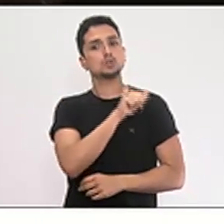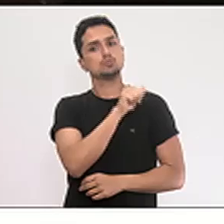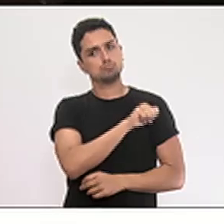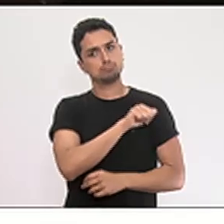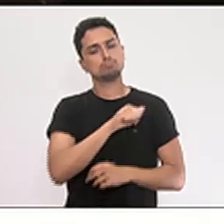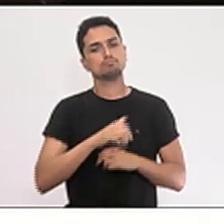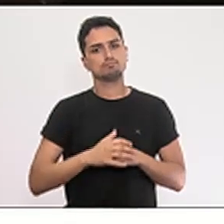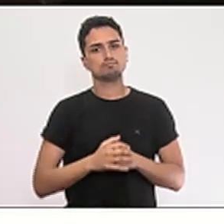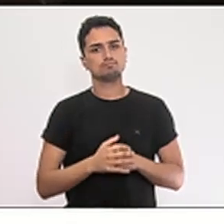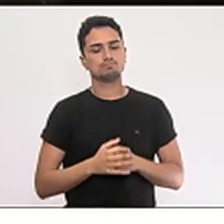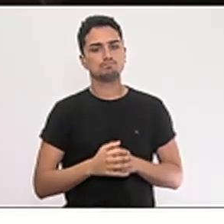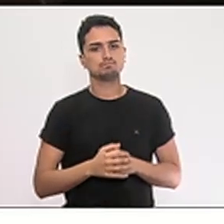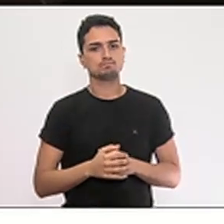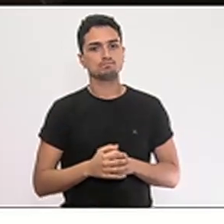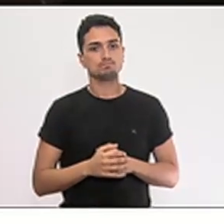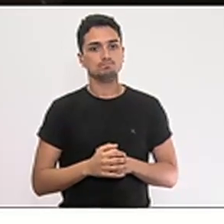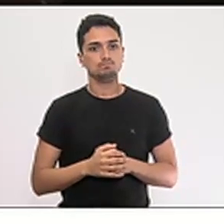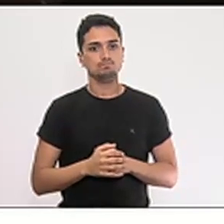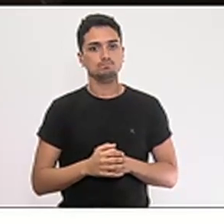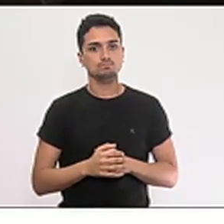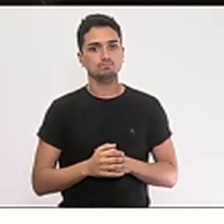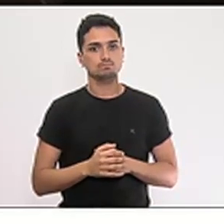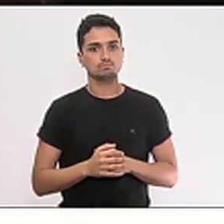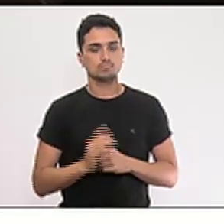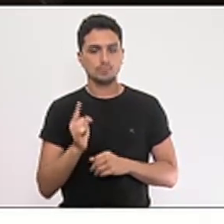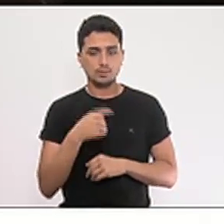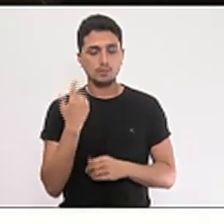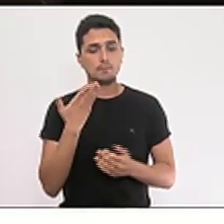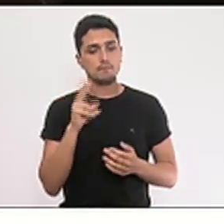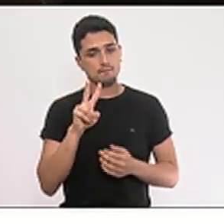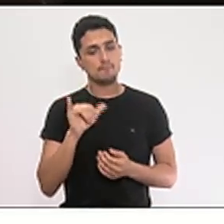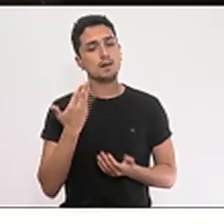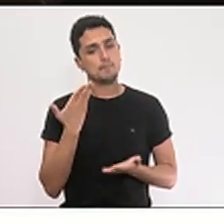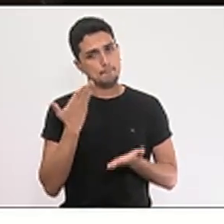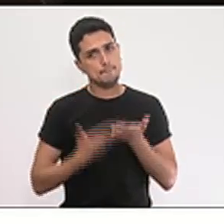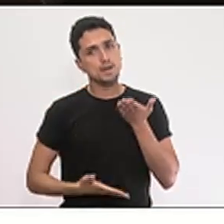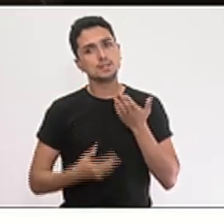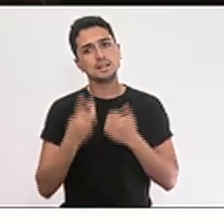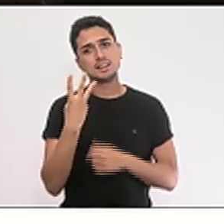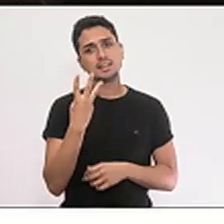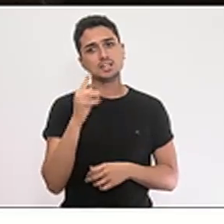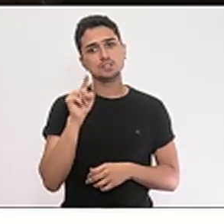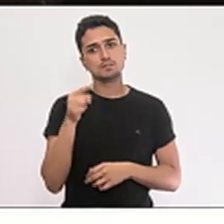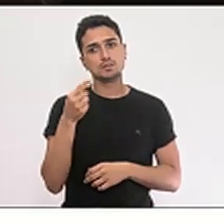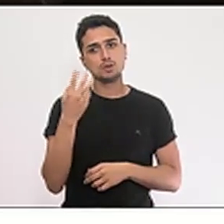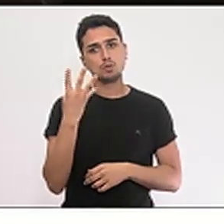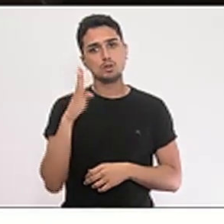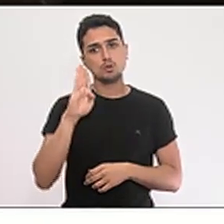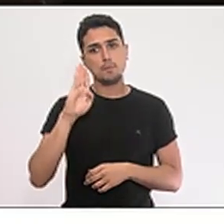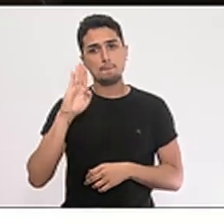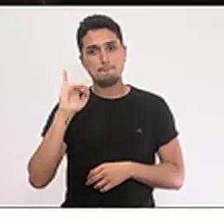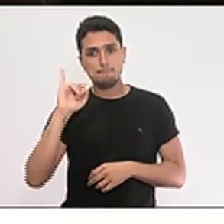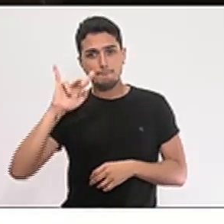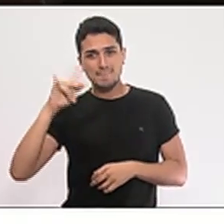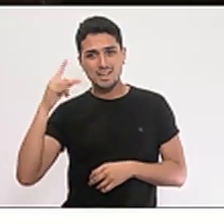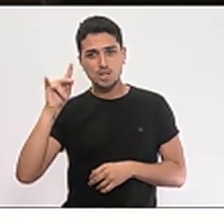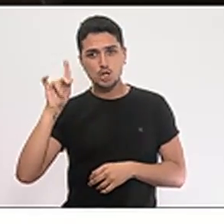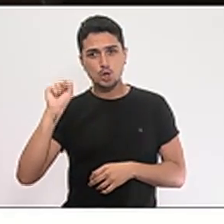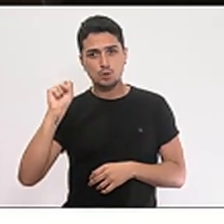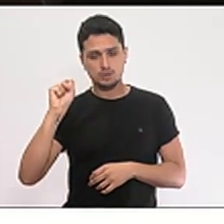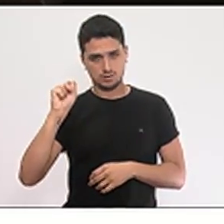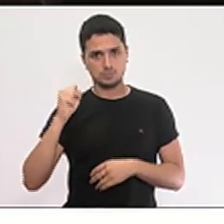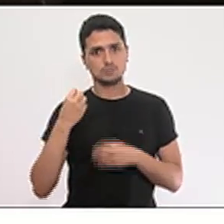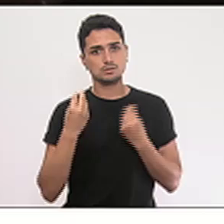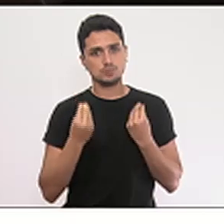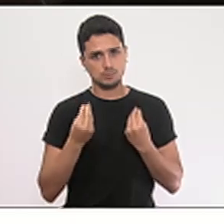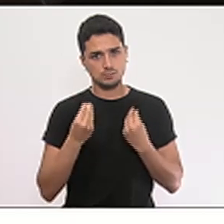água. Vamos perder 3,4 bilhões, que é a universalização dos